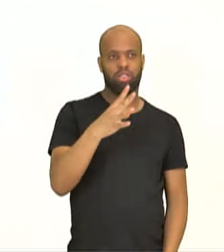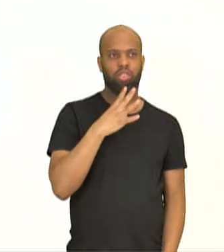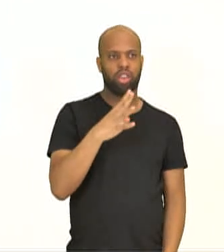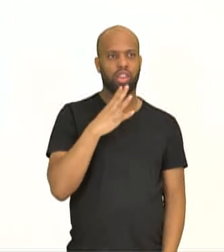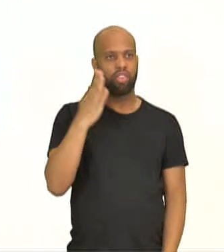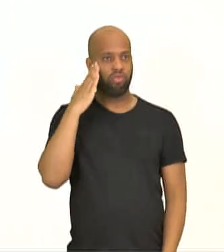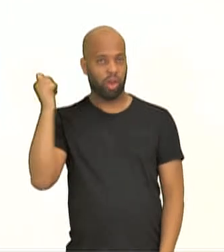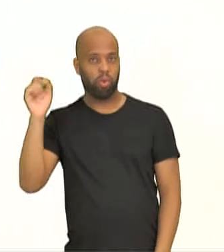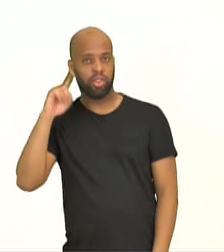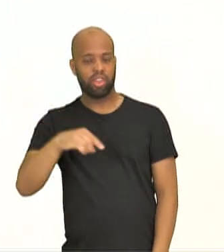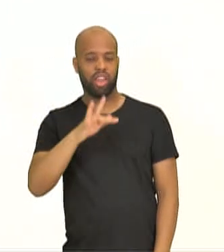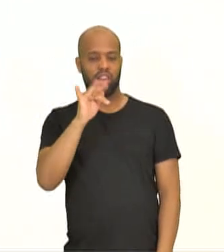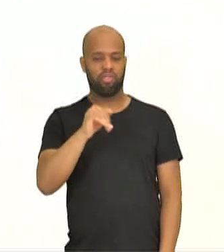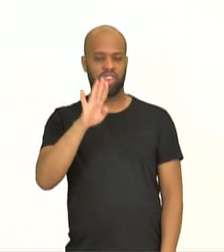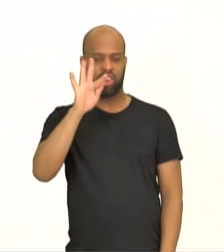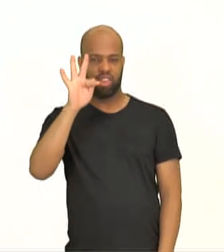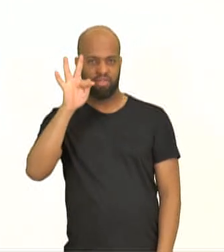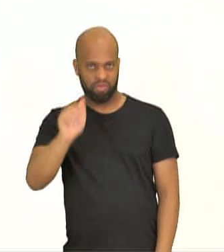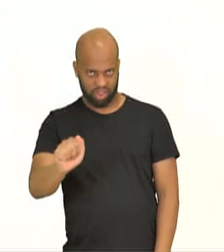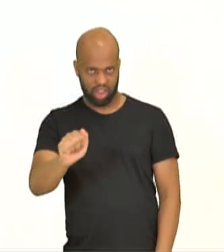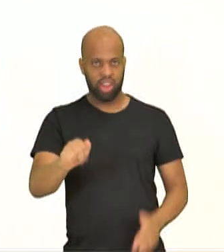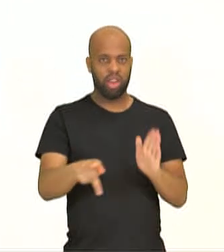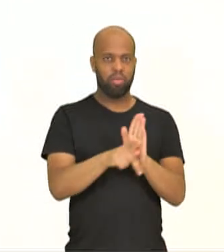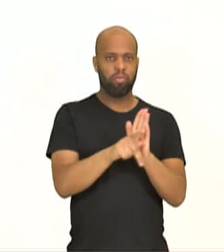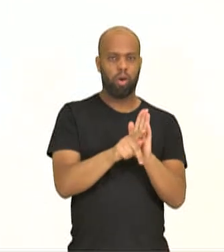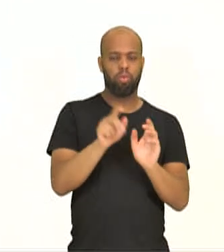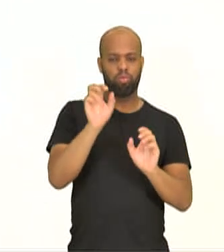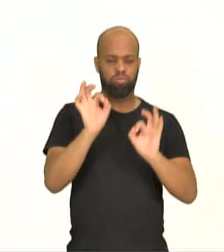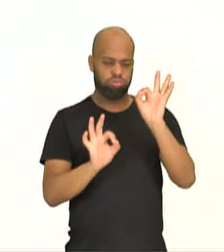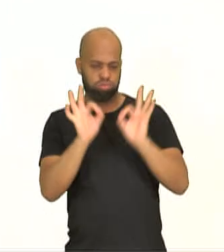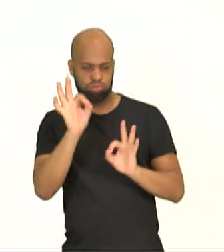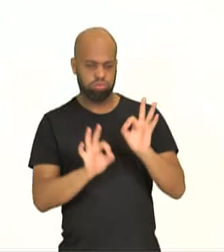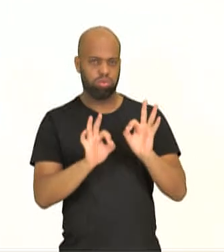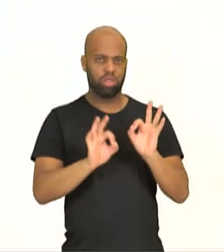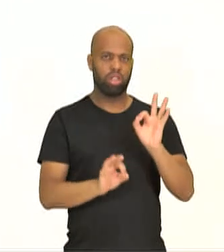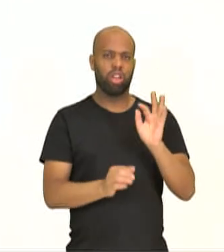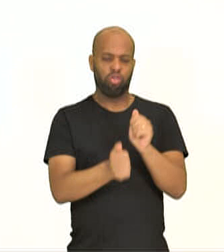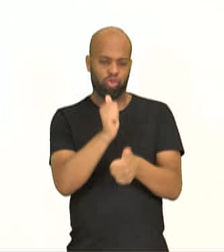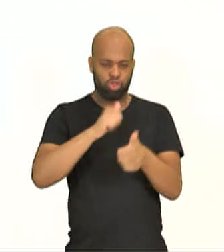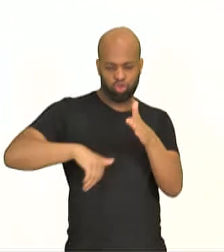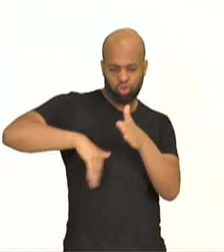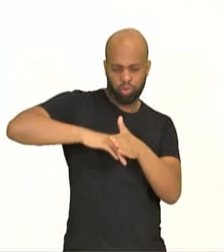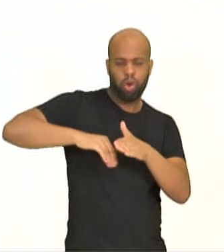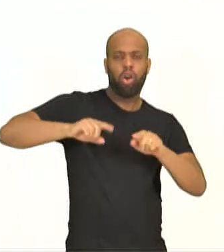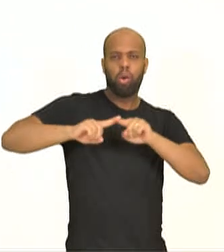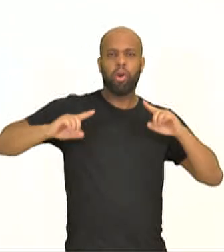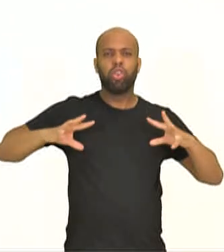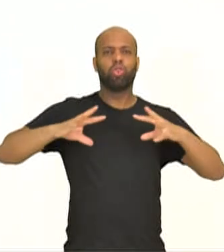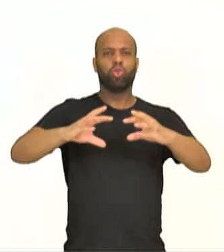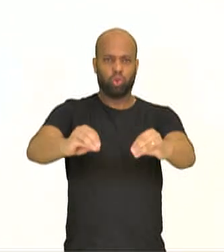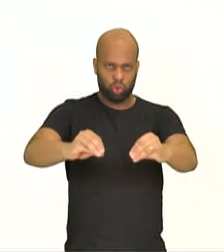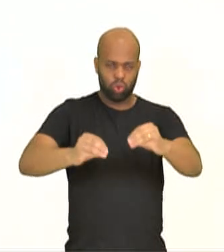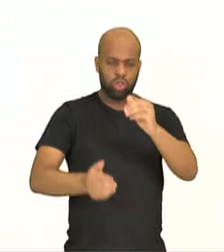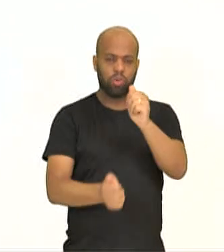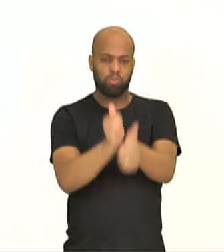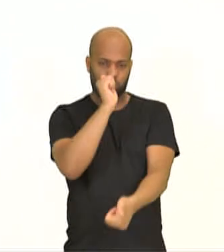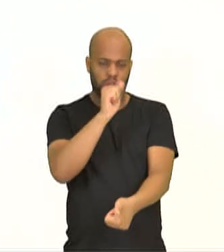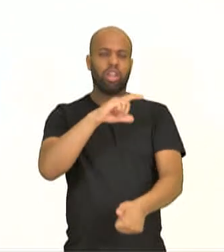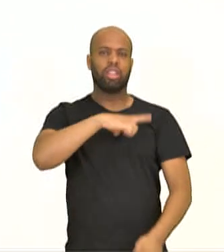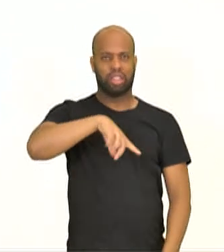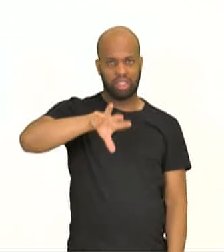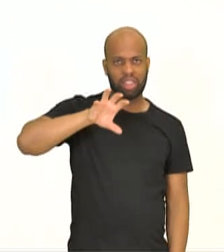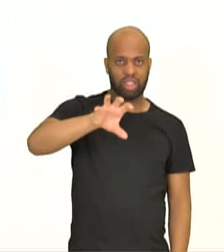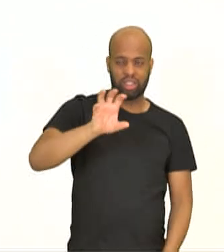deve ser a FIFA, que regula ali o futebol, mas ele sempre tem, todo esporte vai ter uma instituição reguladora.